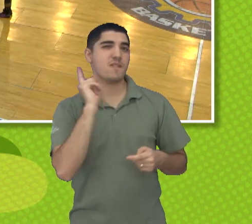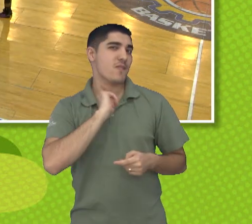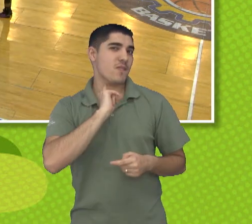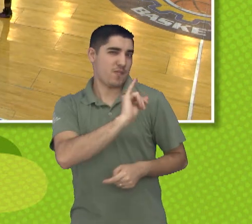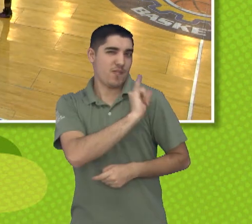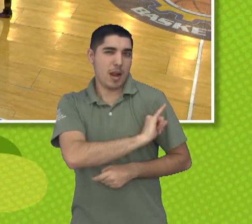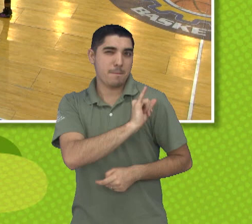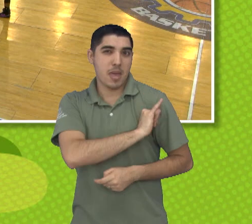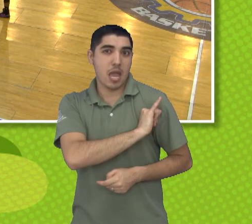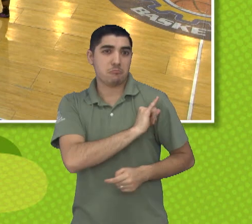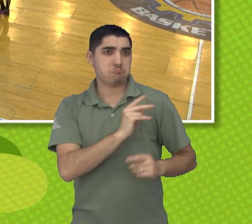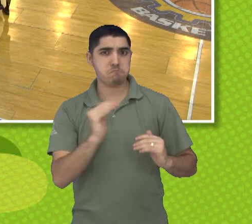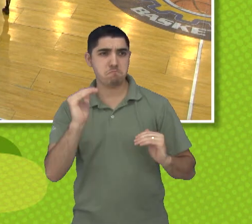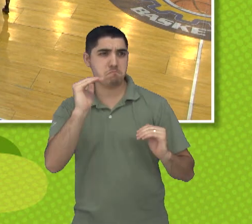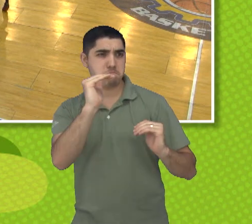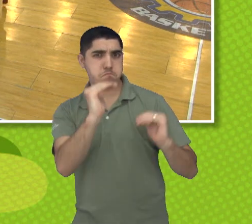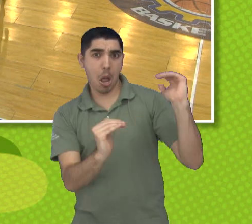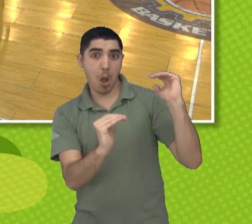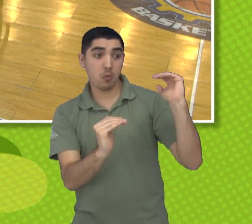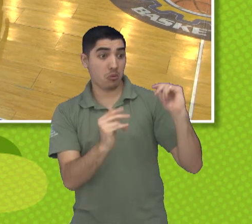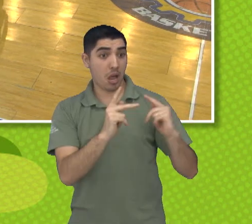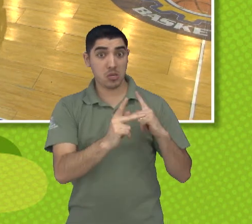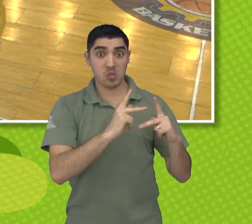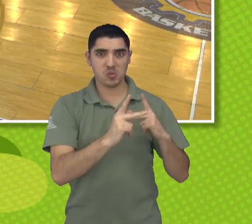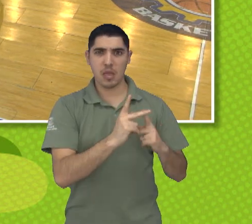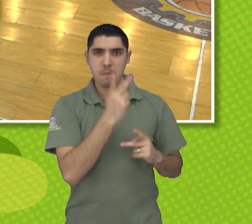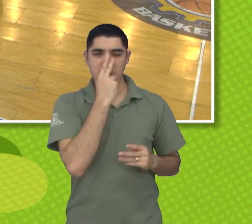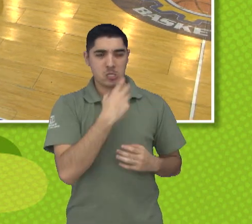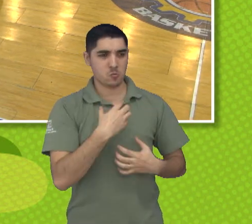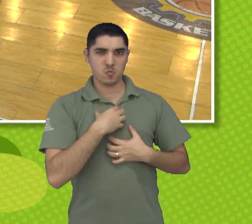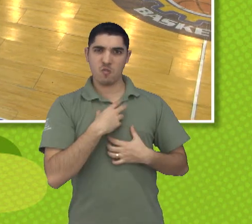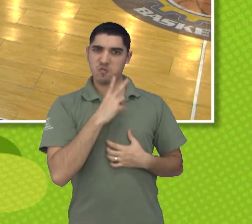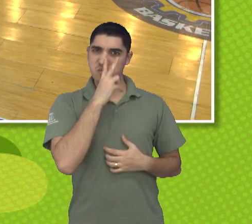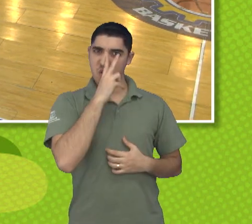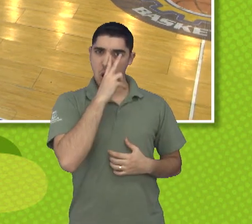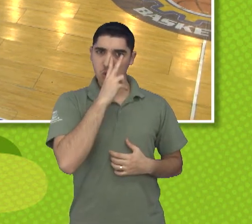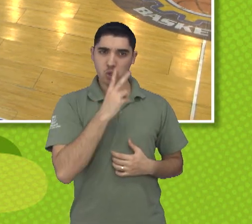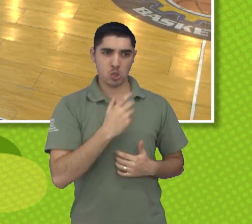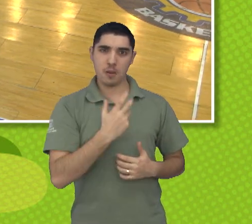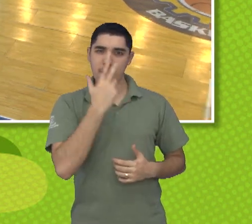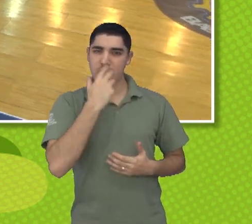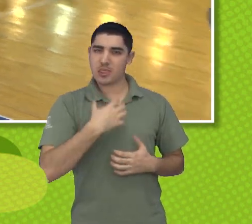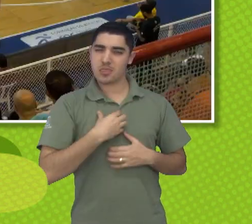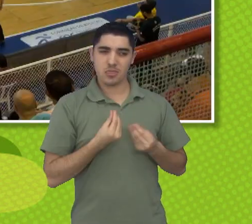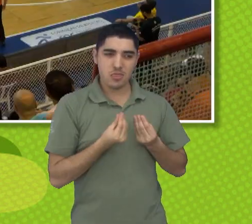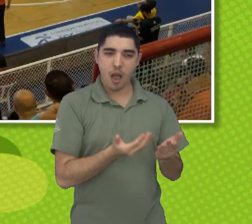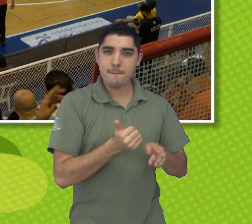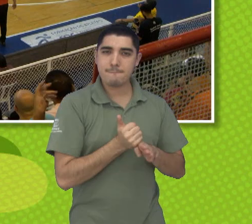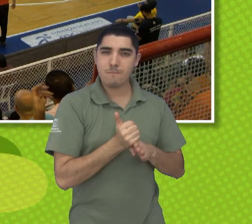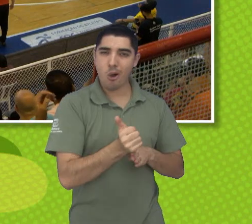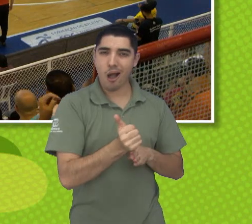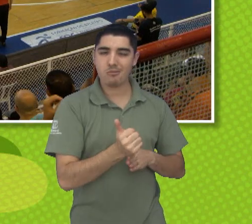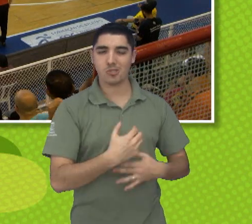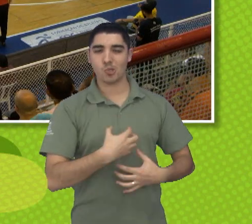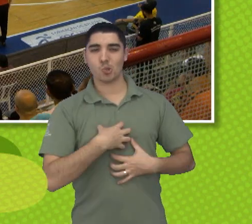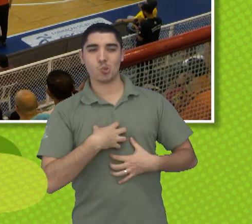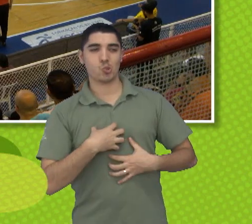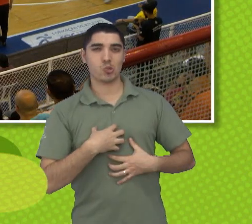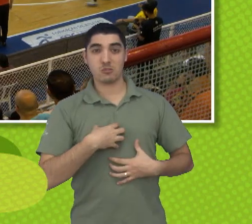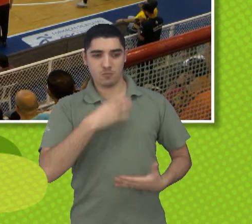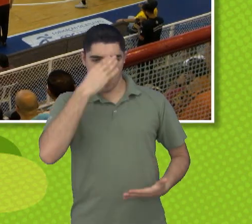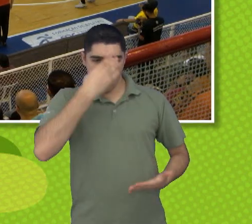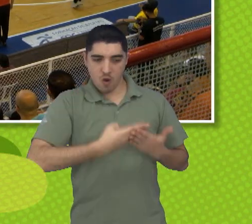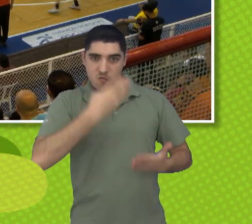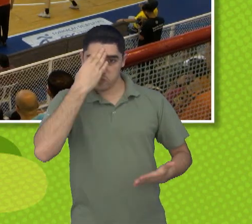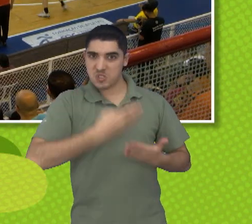maneira muito boa, que deu moral para o time. Então, a partir daquele jogo contra o Flamengo, os jogadores eles pegaram mais confiança,